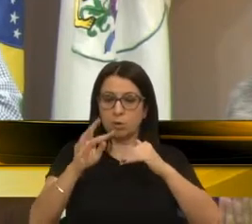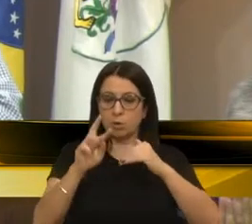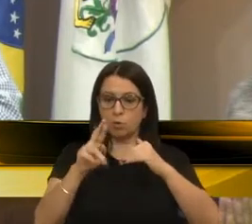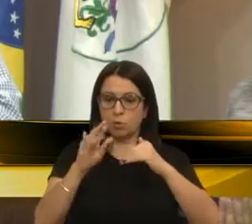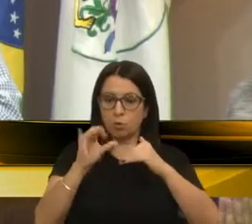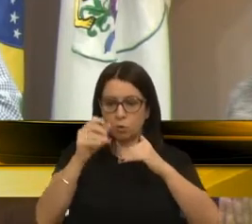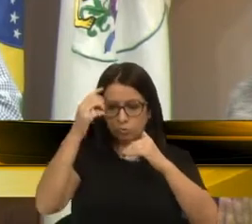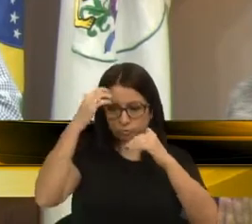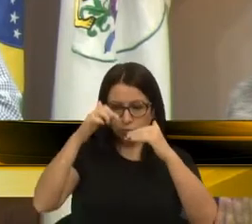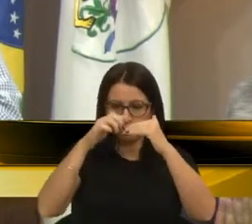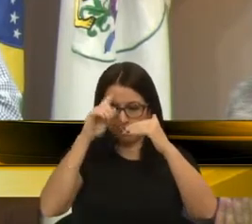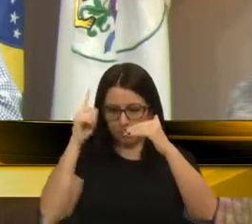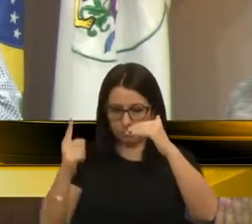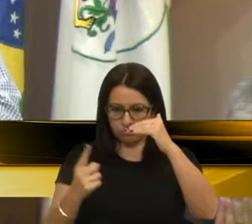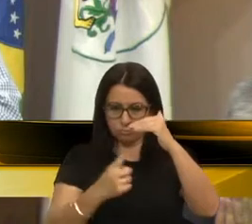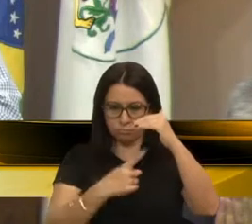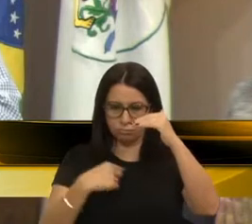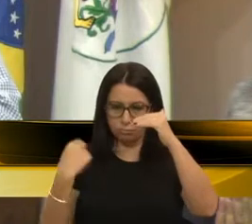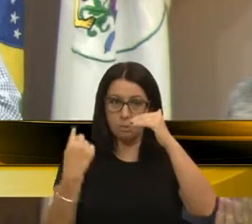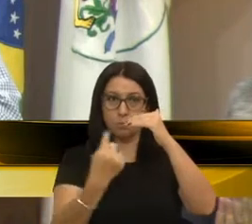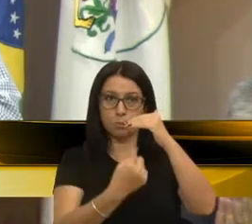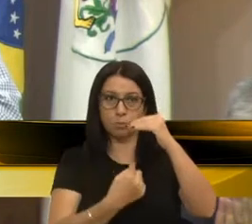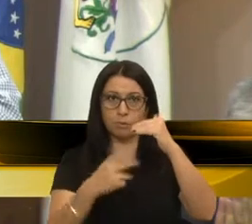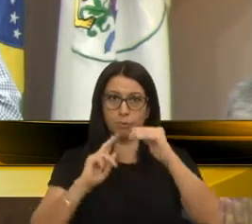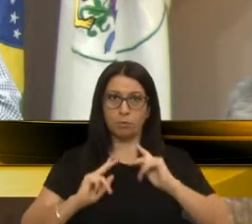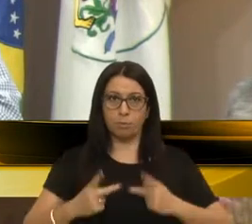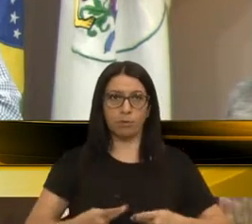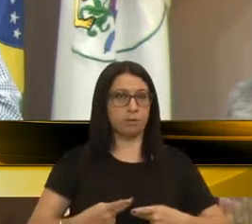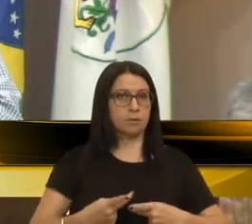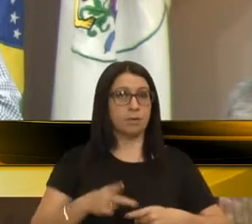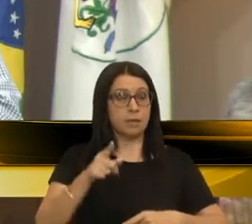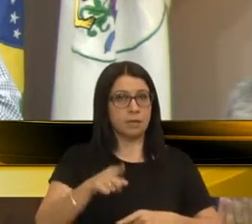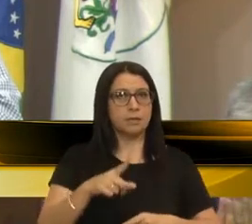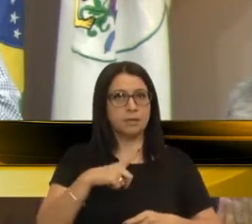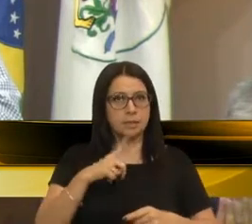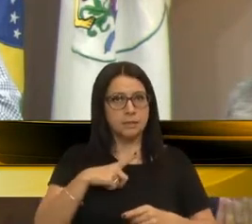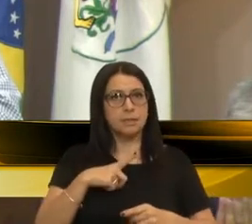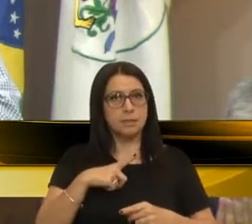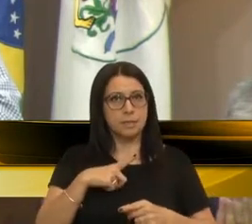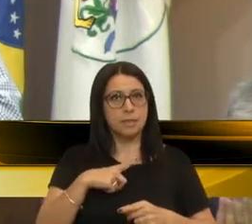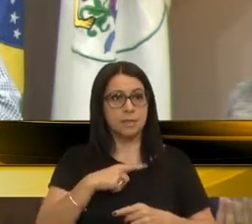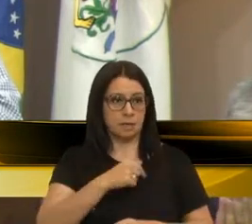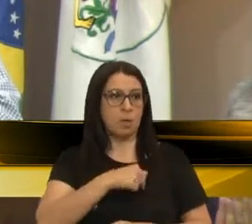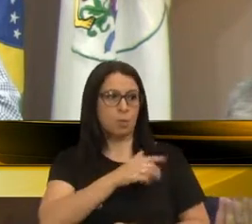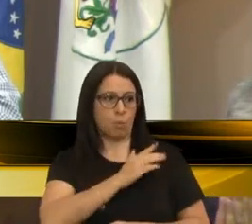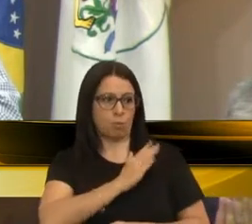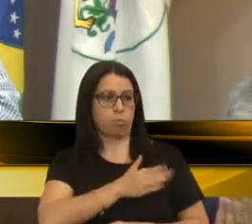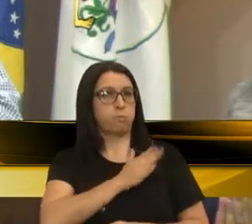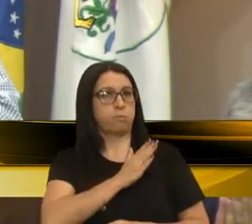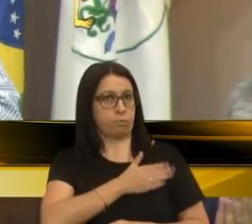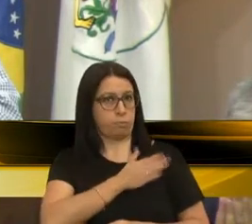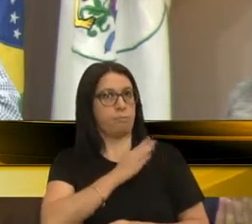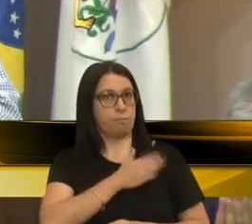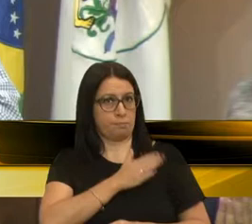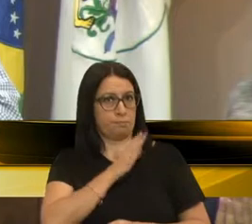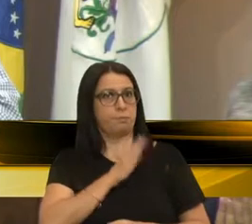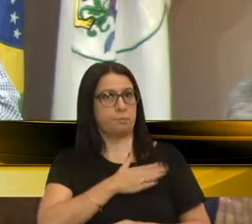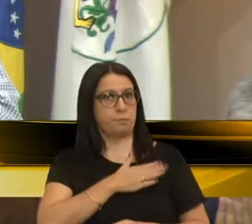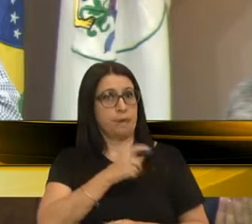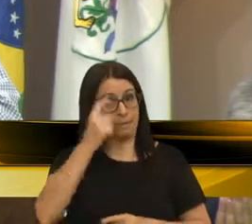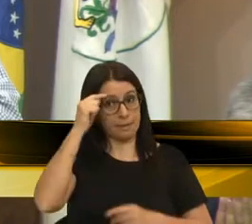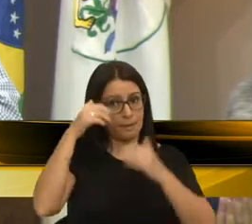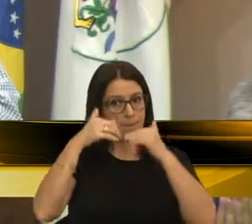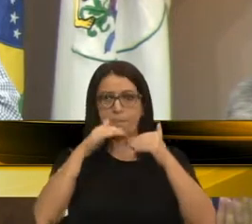cerebral, que comandam todas as atividades do corpo humano. Embora haja ainda batimentos, isso é importante frisar,